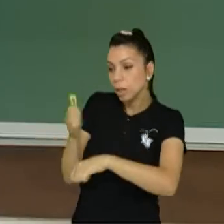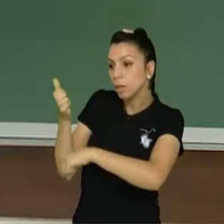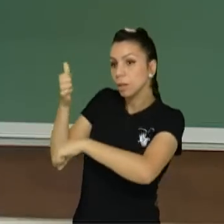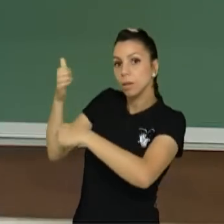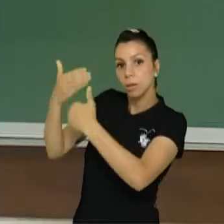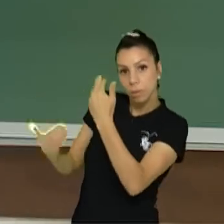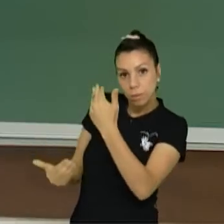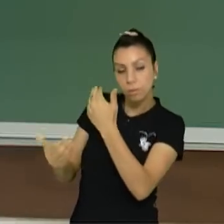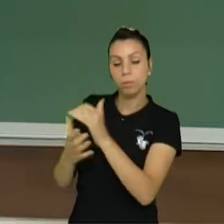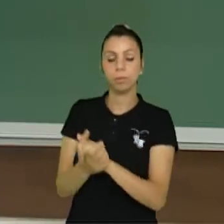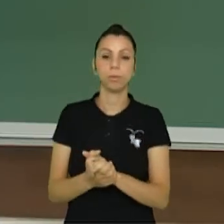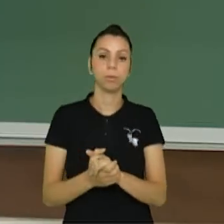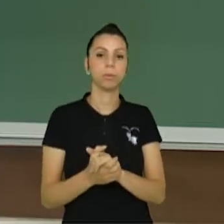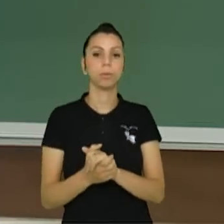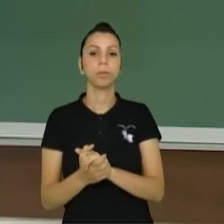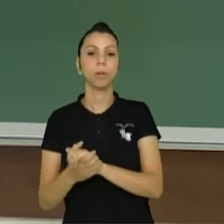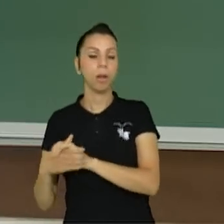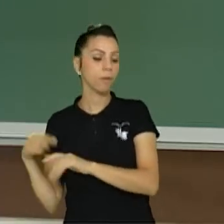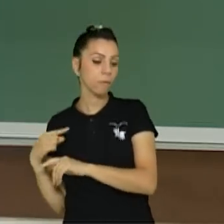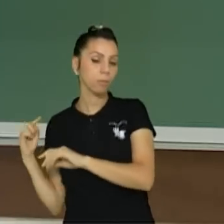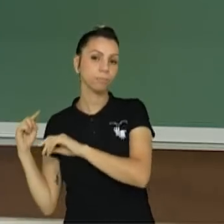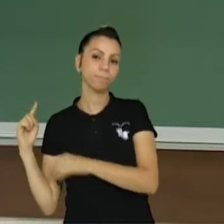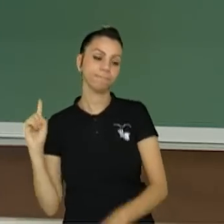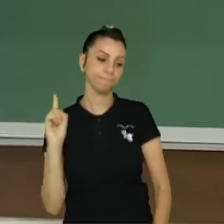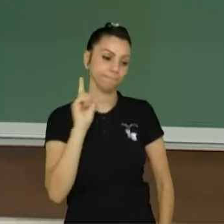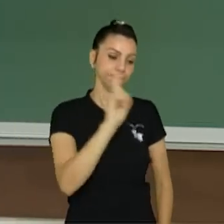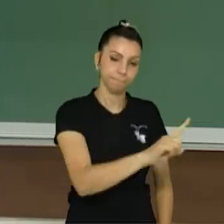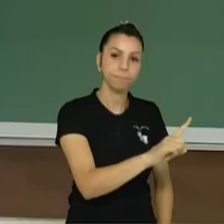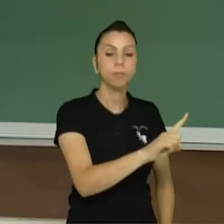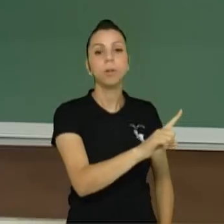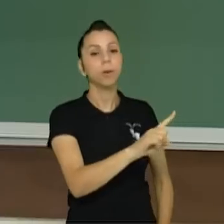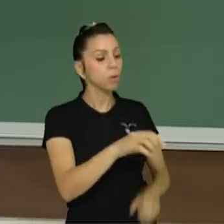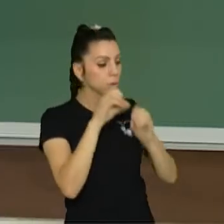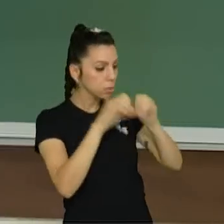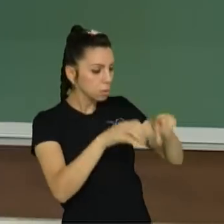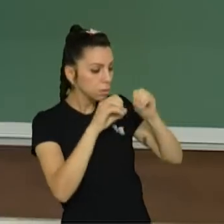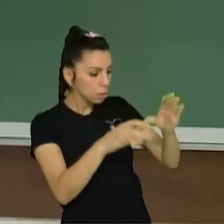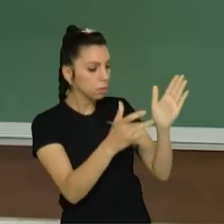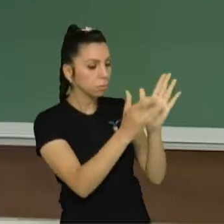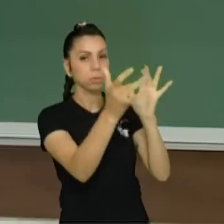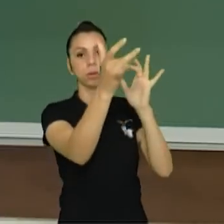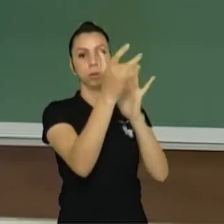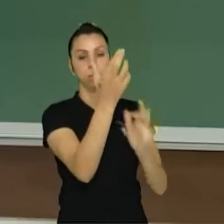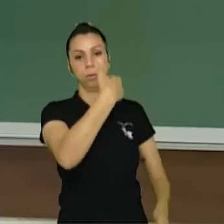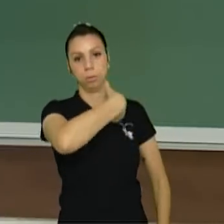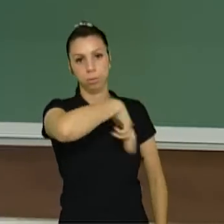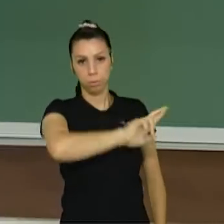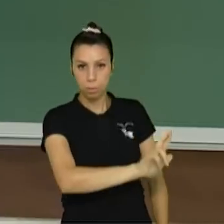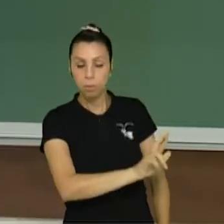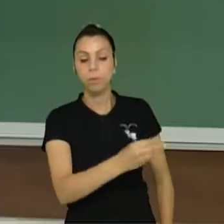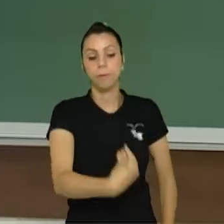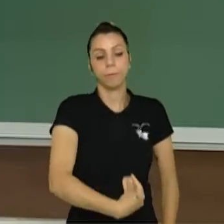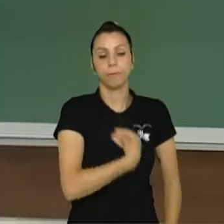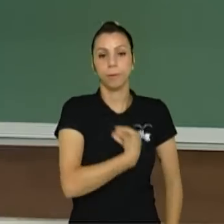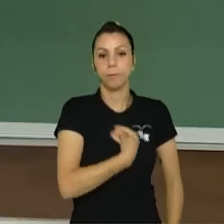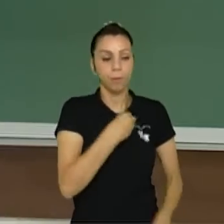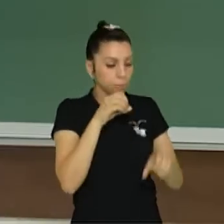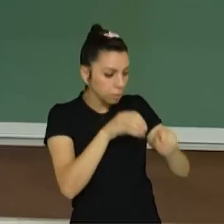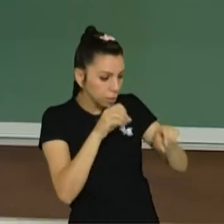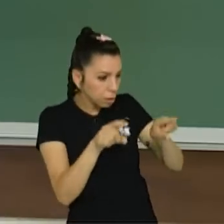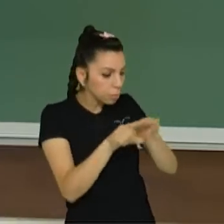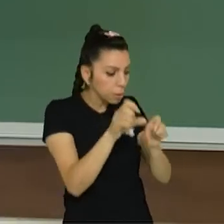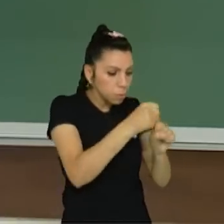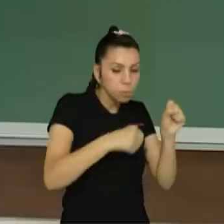seja, de ir até a região, certo? Levar o cristianismo e ensiná-los a viver